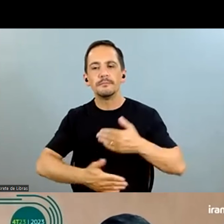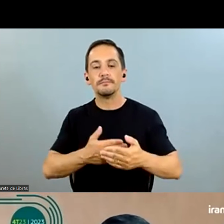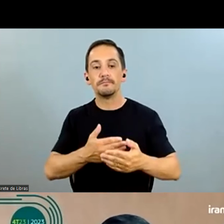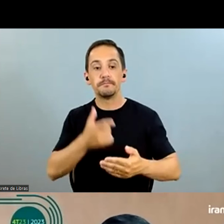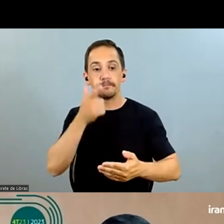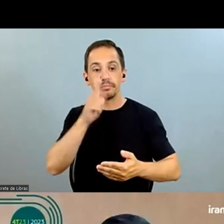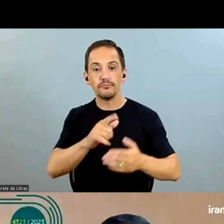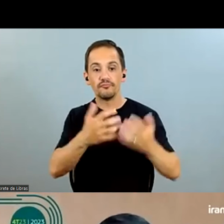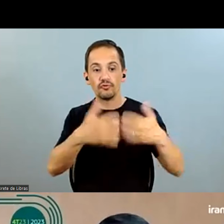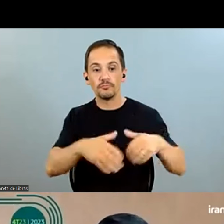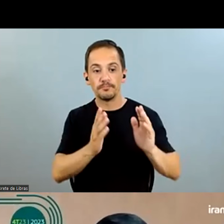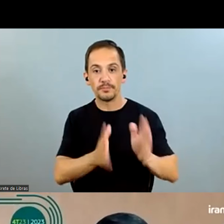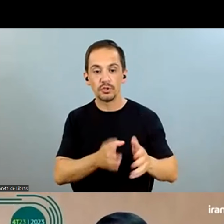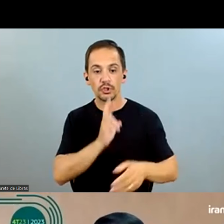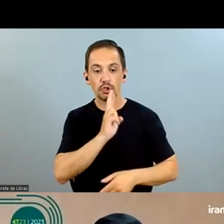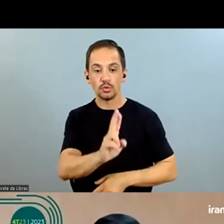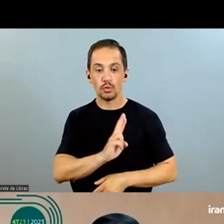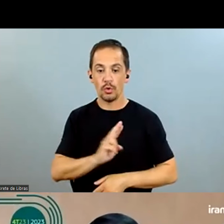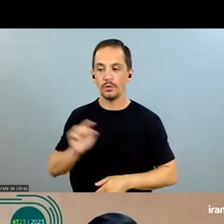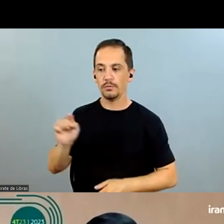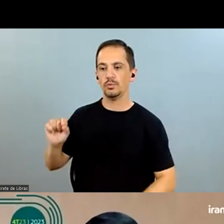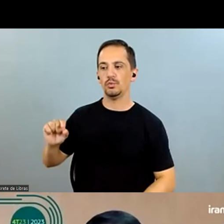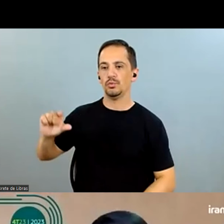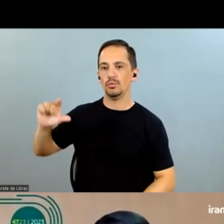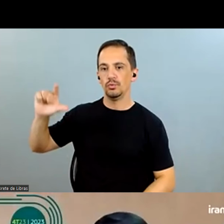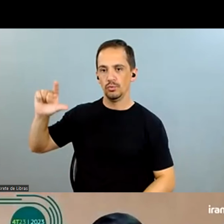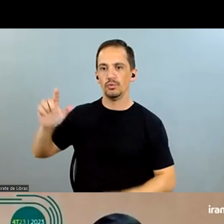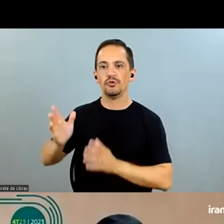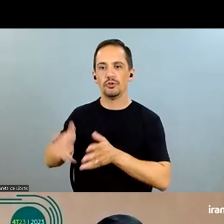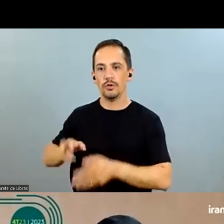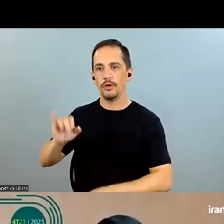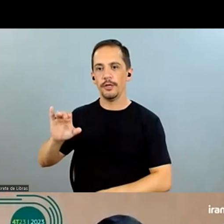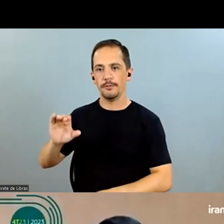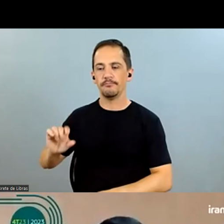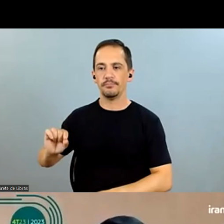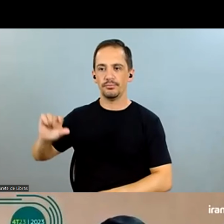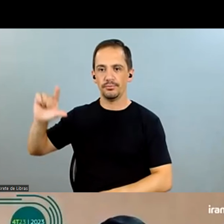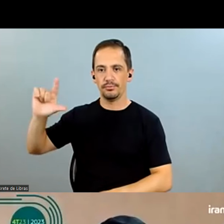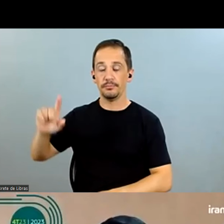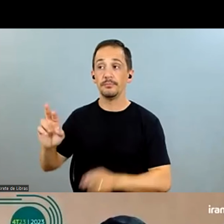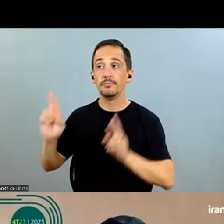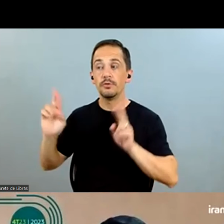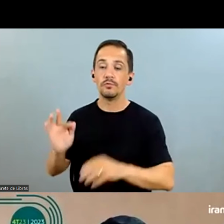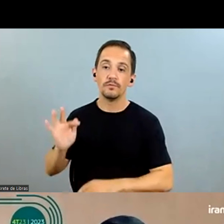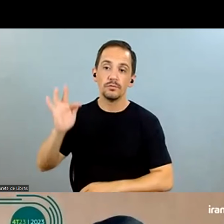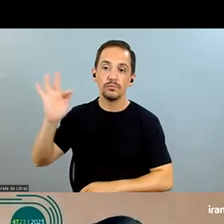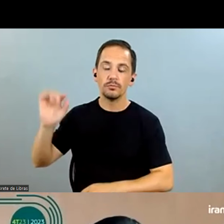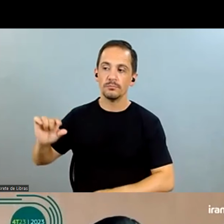então a gente espera manter os níveis de R aí nos nos patamares aí que a gente realizou aí nos últimos